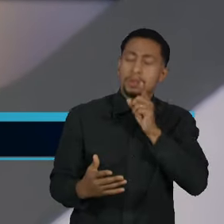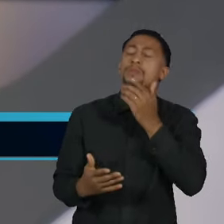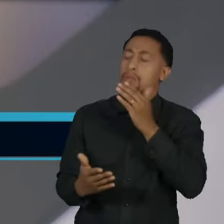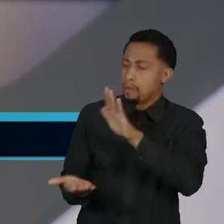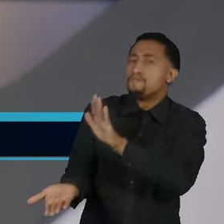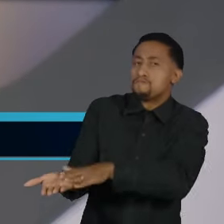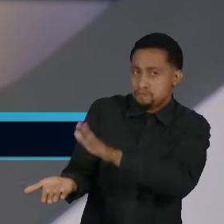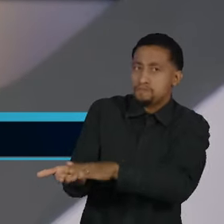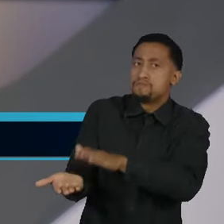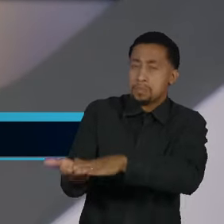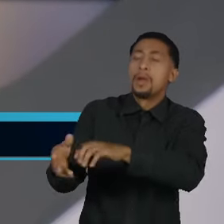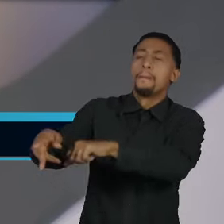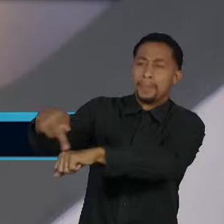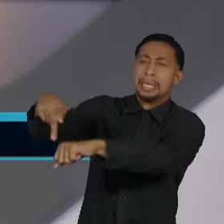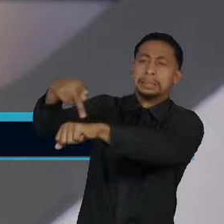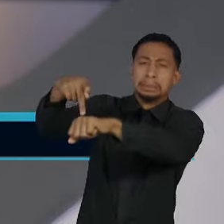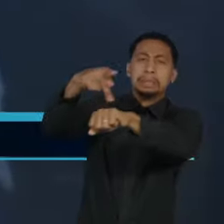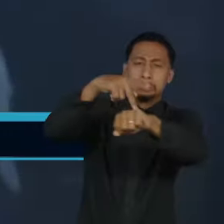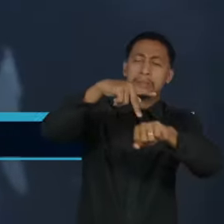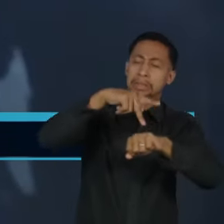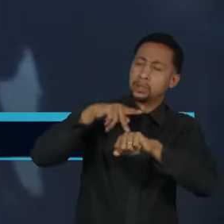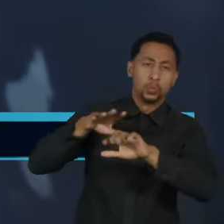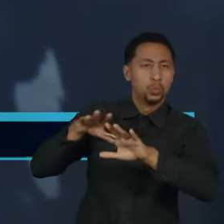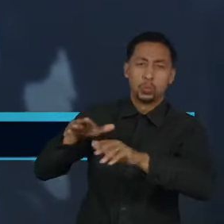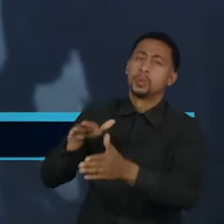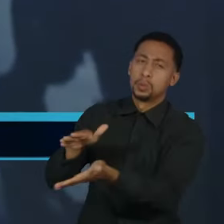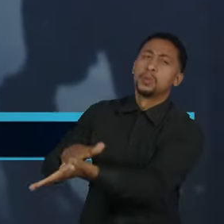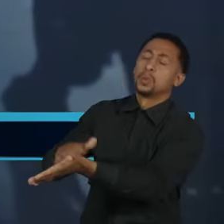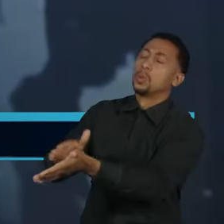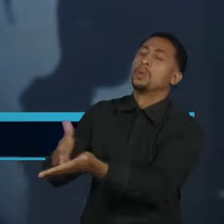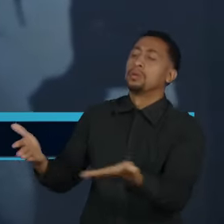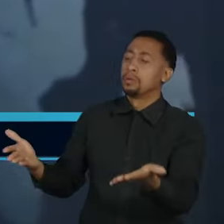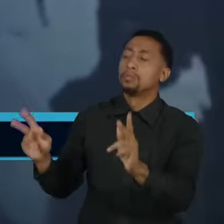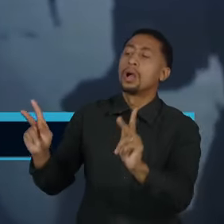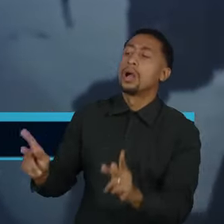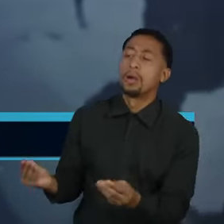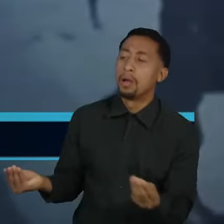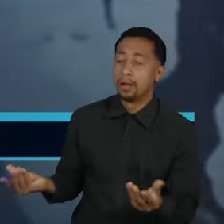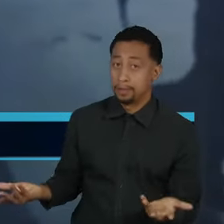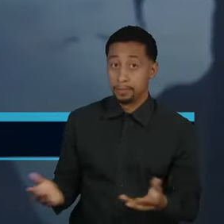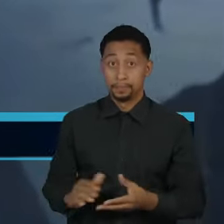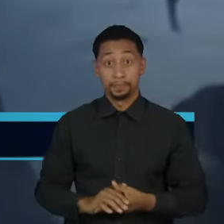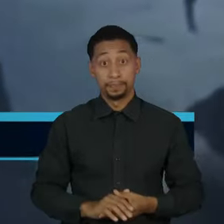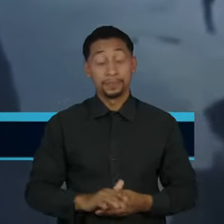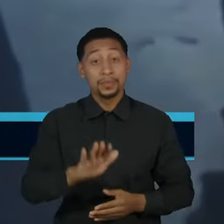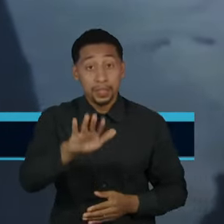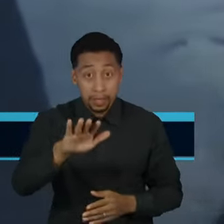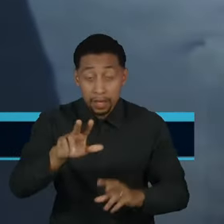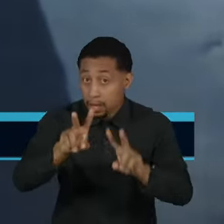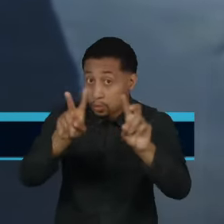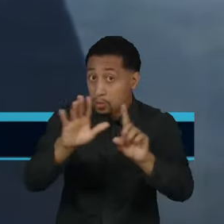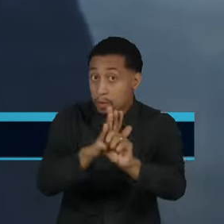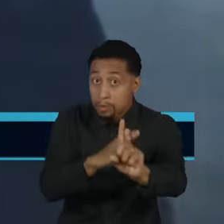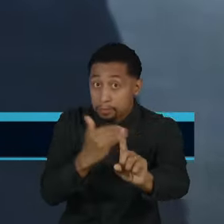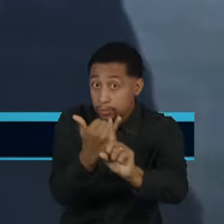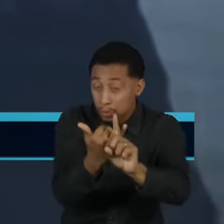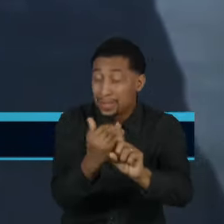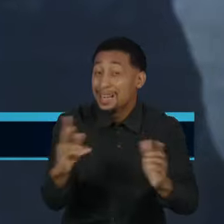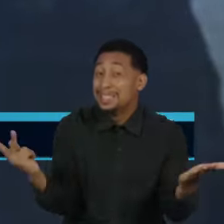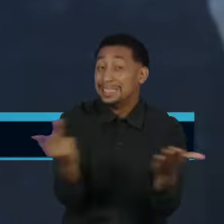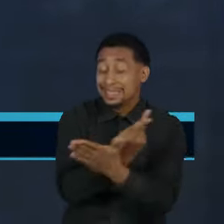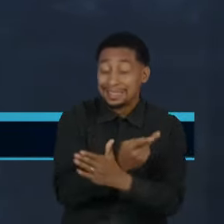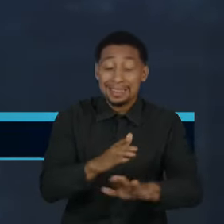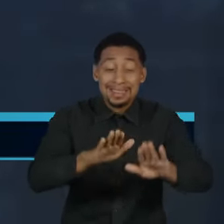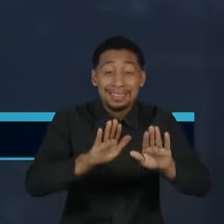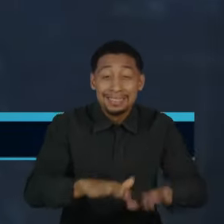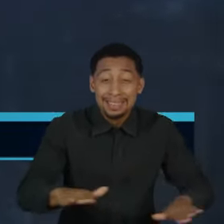também de toda a comunidade internacional. As maiores vítimas de bullying são crianças e adolescentes de 11 a 15 anos. E